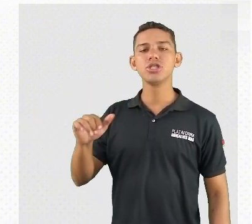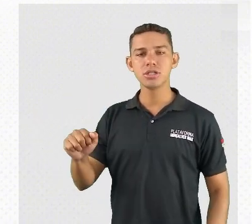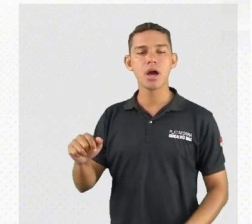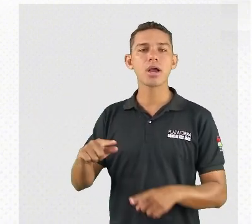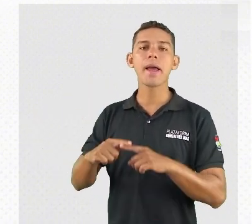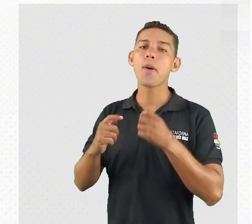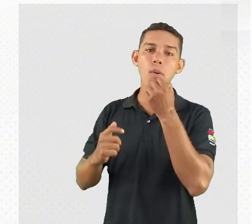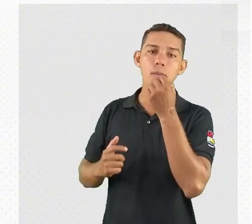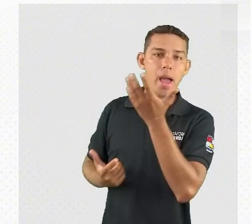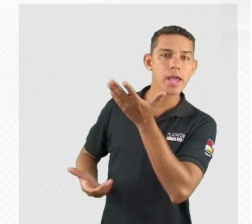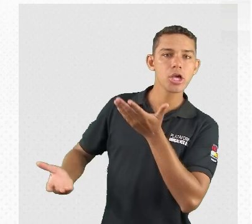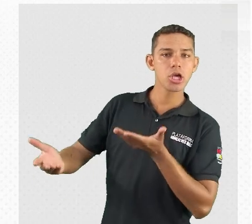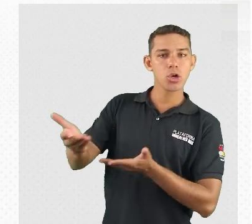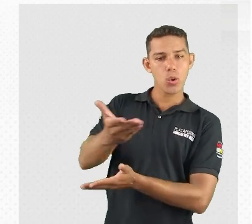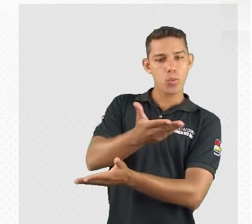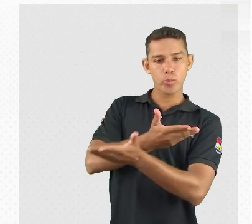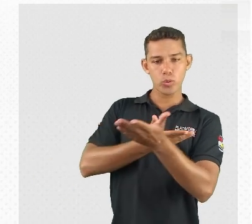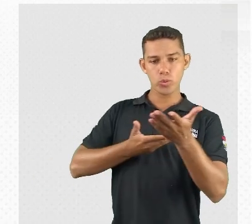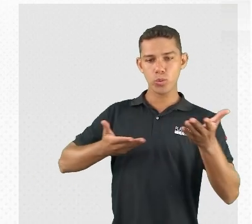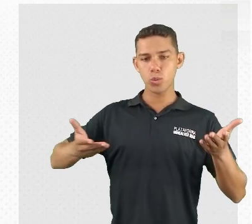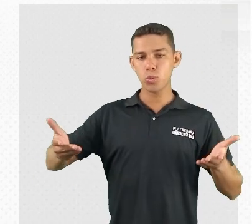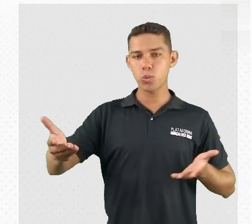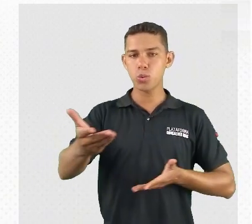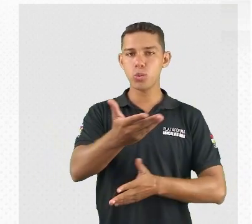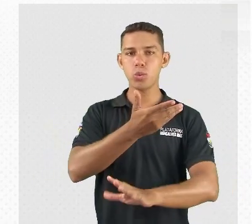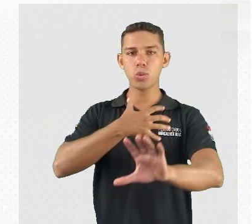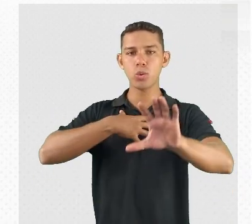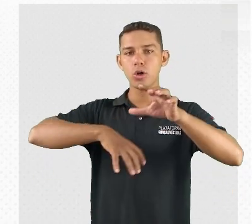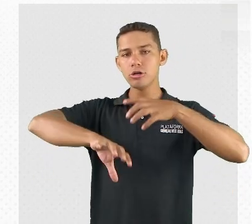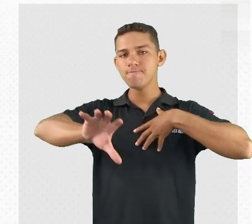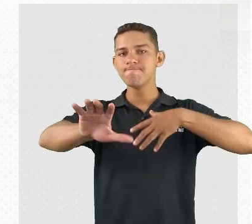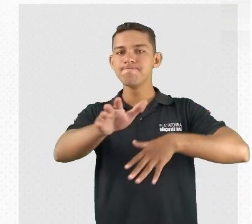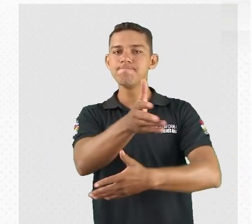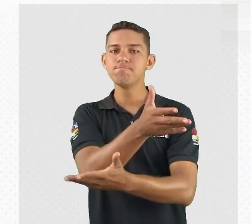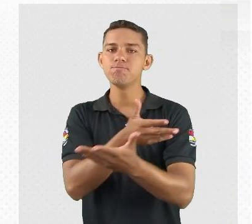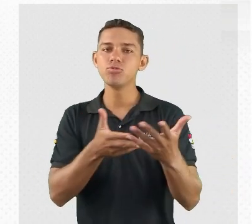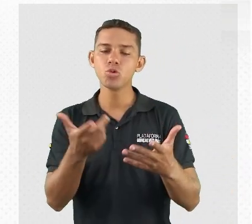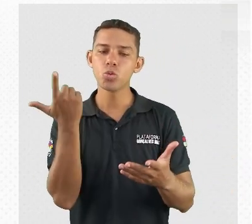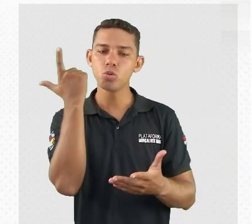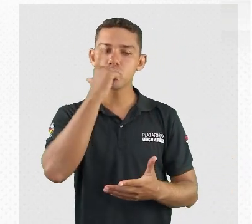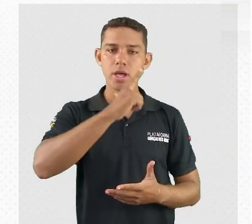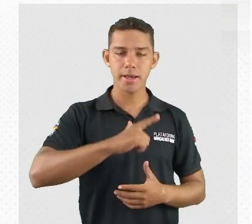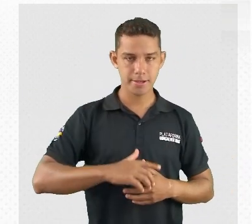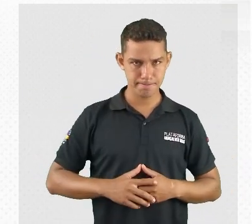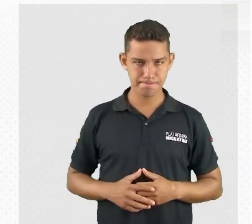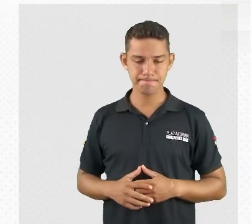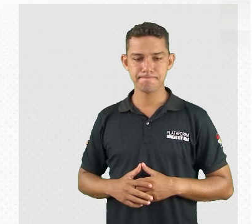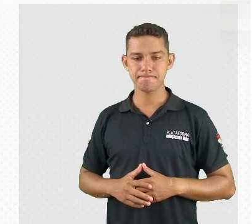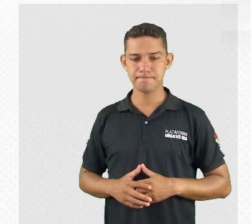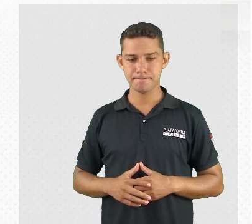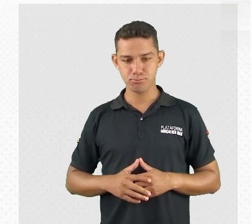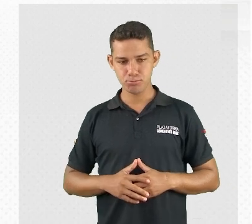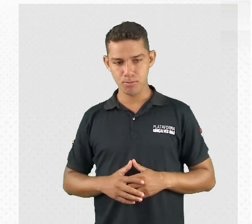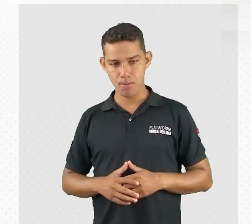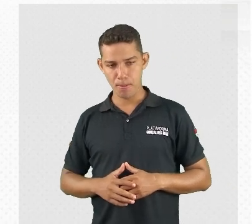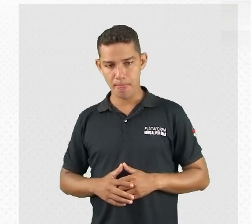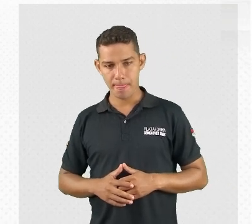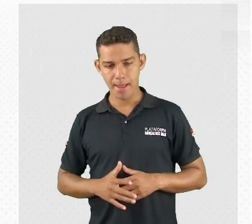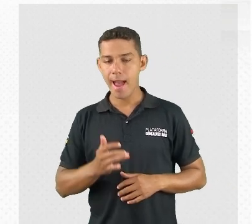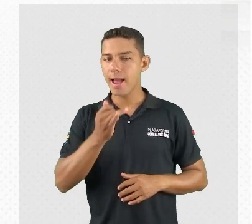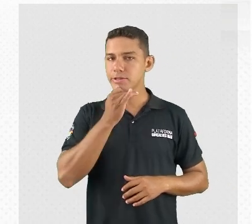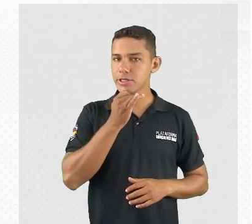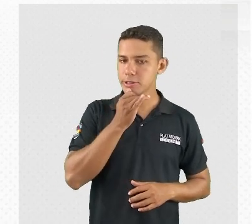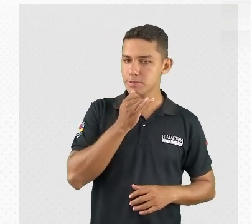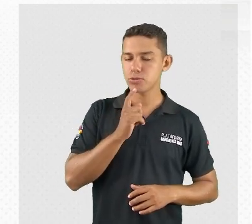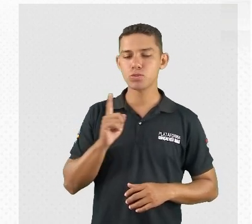só assim, né, o homem, sendo provido de uma vida moral e justa, ele consegue alcançar essa eudaimonia, né? Por exemplo,